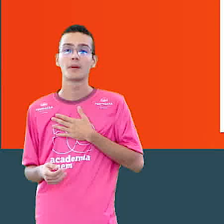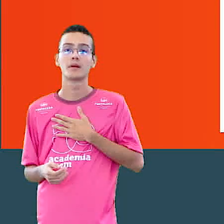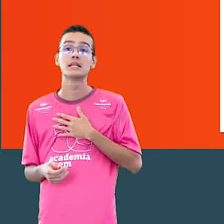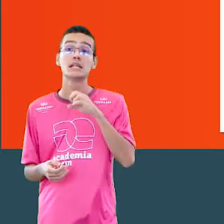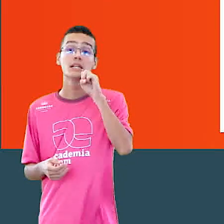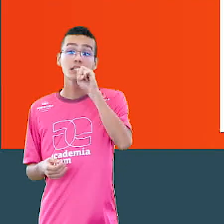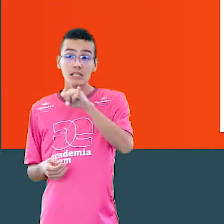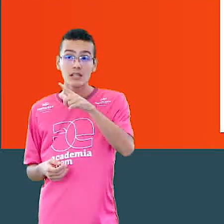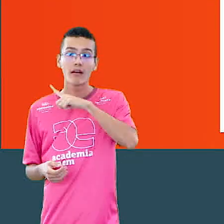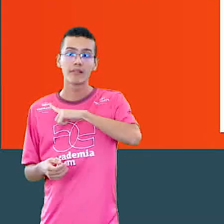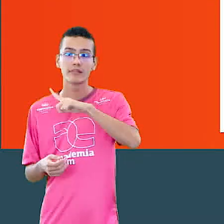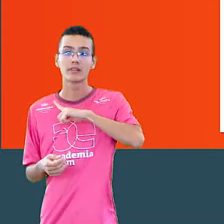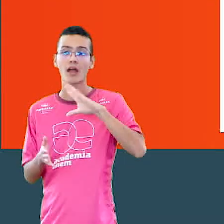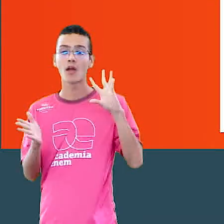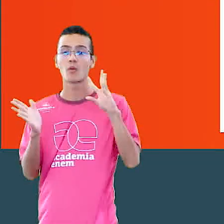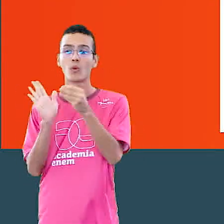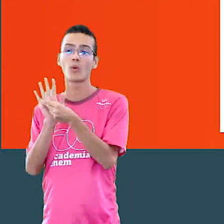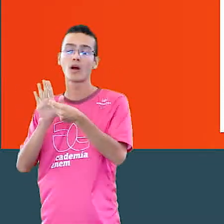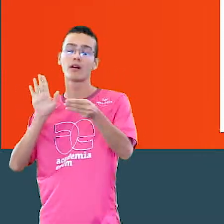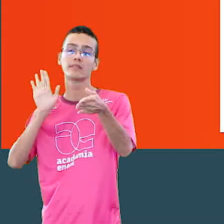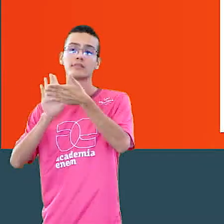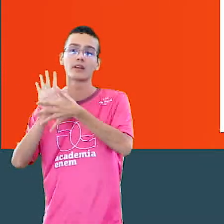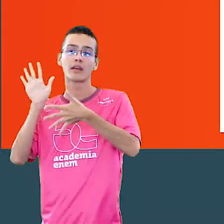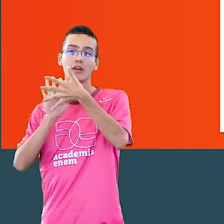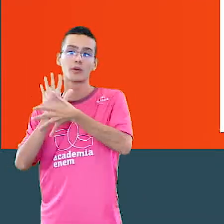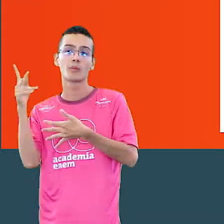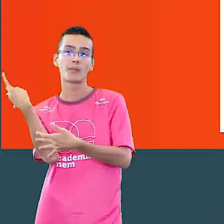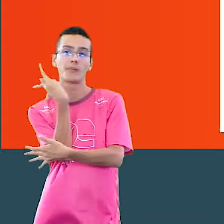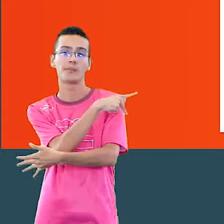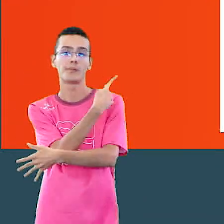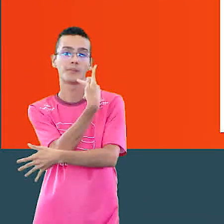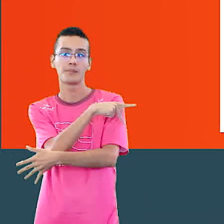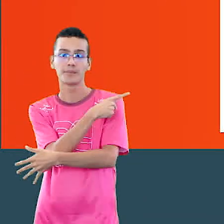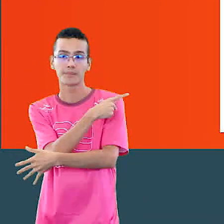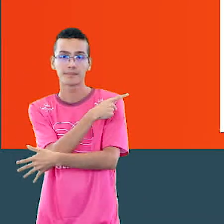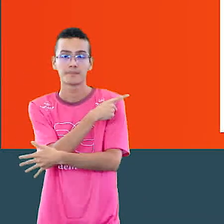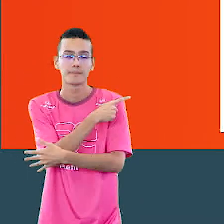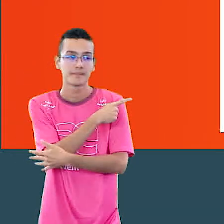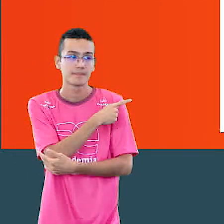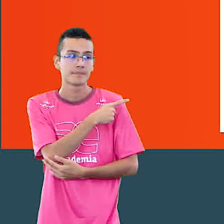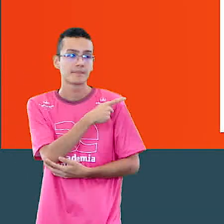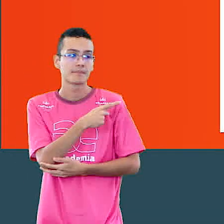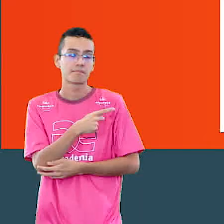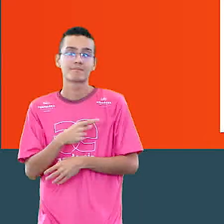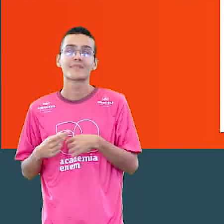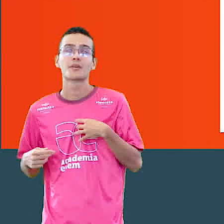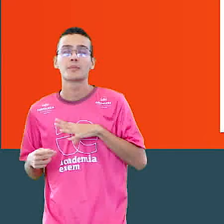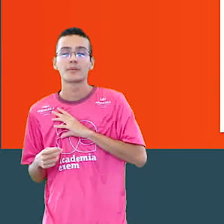Evaristo, eu acredito e eu amo o texto dela, que é...